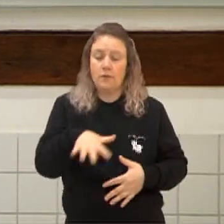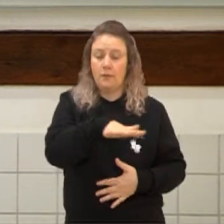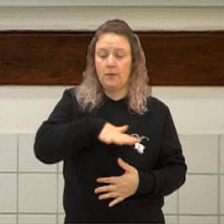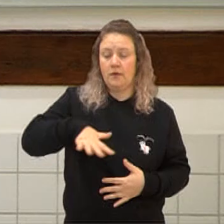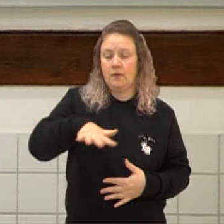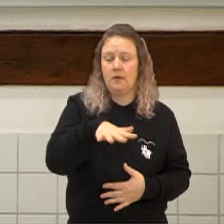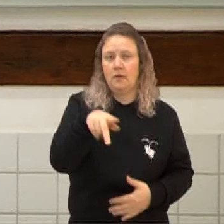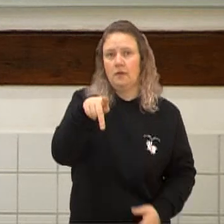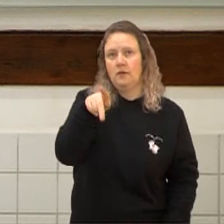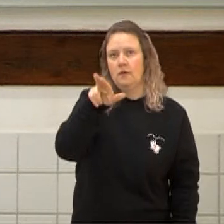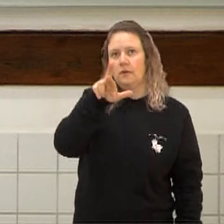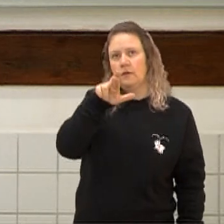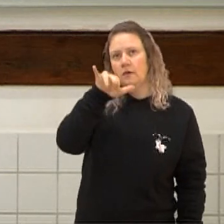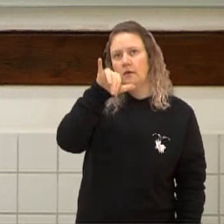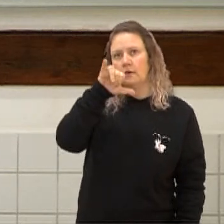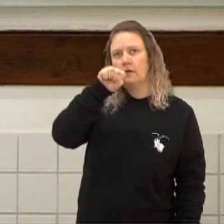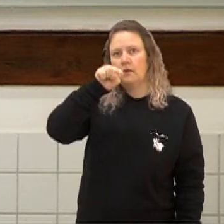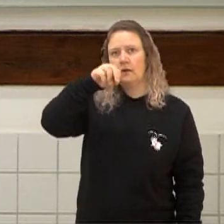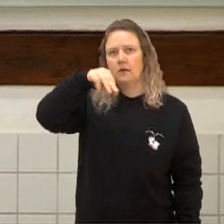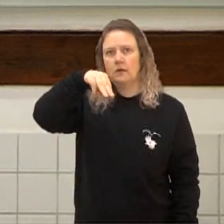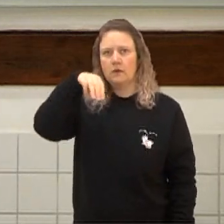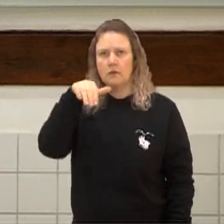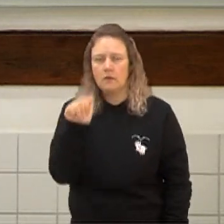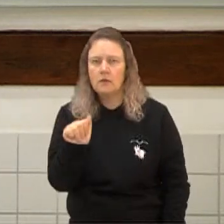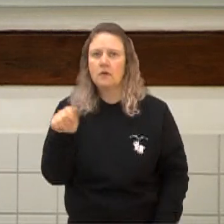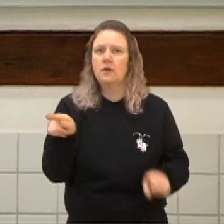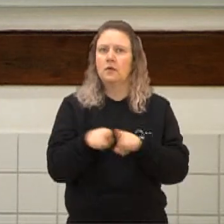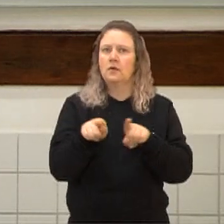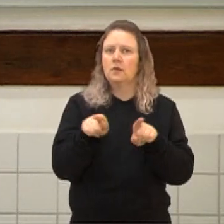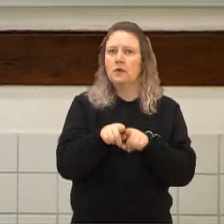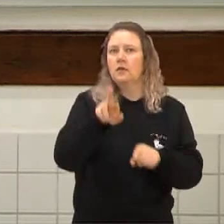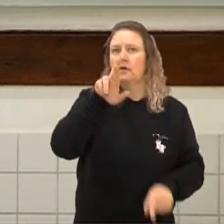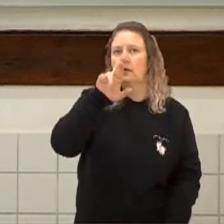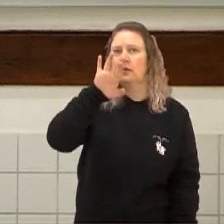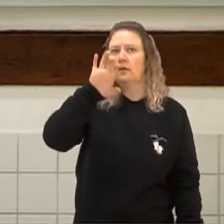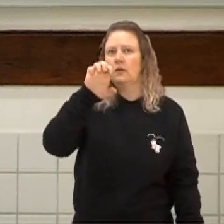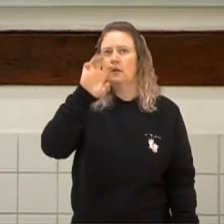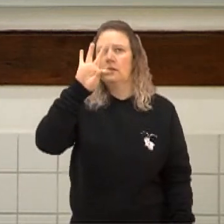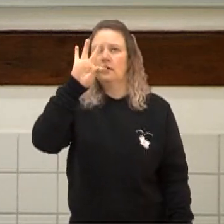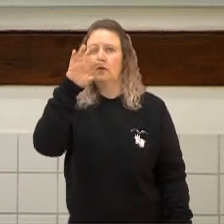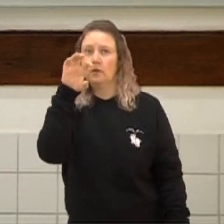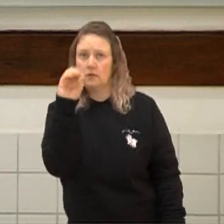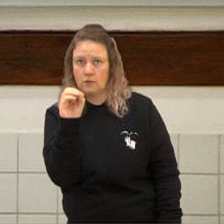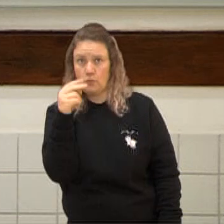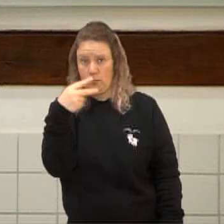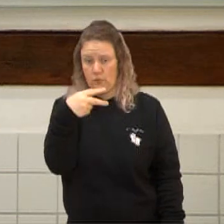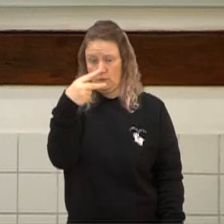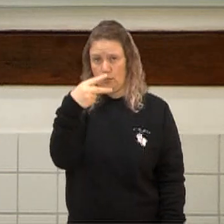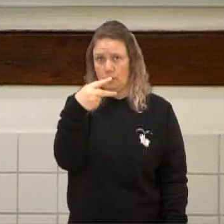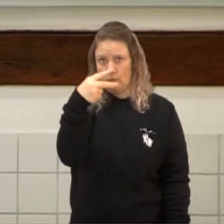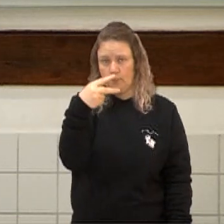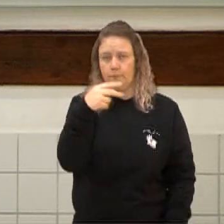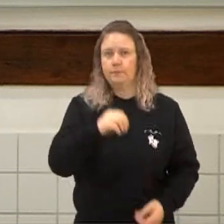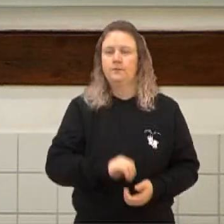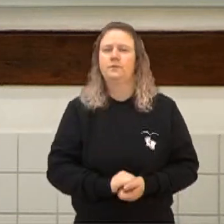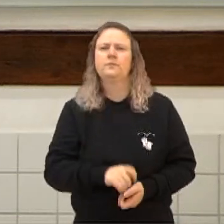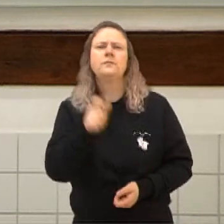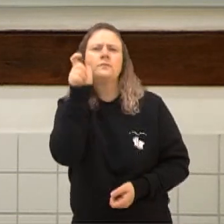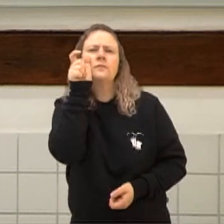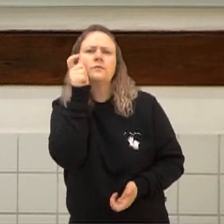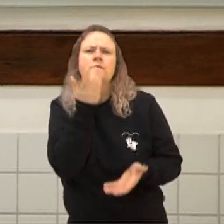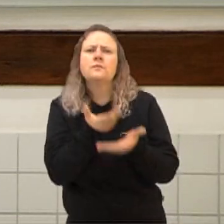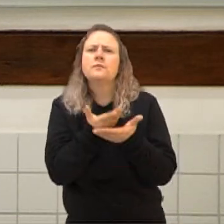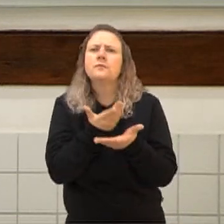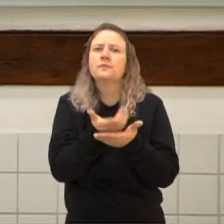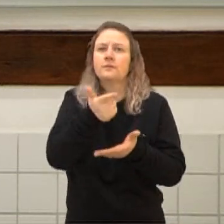prisma do retângulo, no caso do oblíquo, e do reto. Trabalhamos com os dois. O que nós vamos ver na próxima